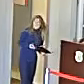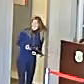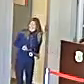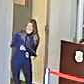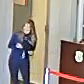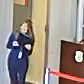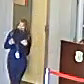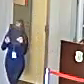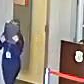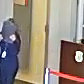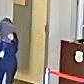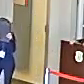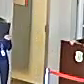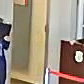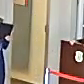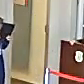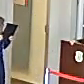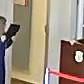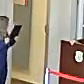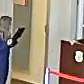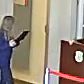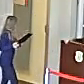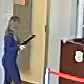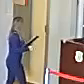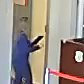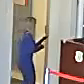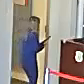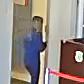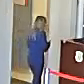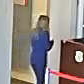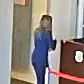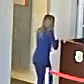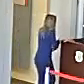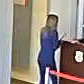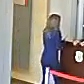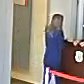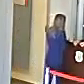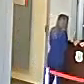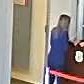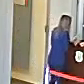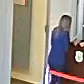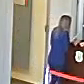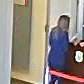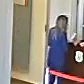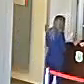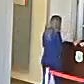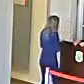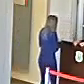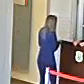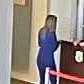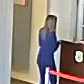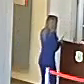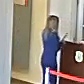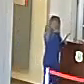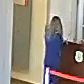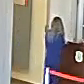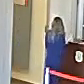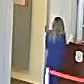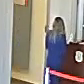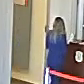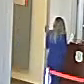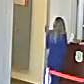dentro de todas as semanas comemorativas foi do autismo foi da síndrome de dal no autismo aqui teve palestrantes de fora